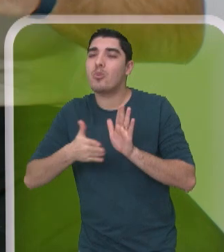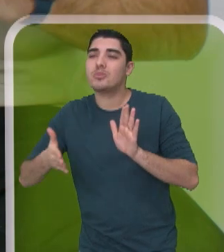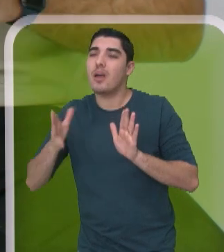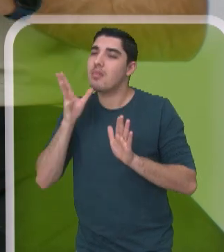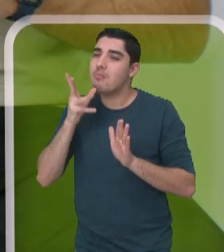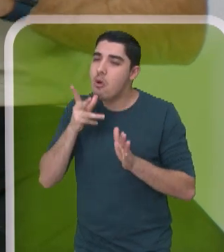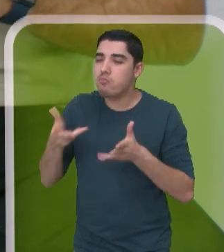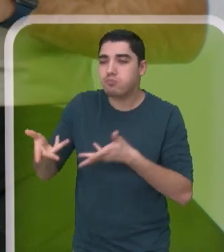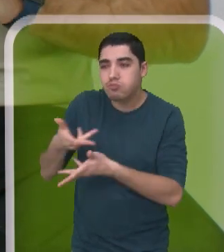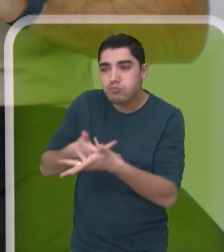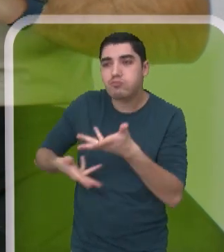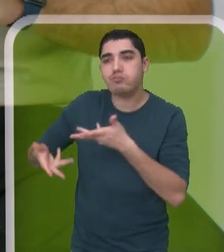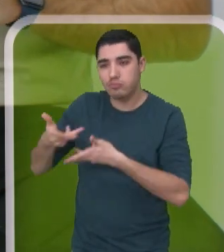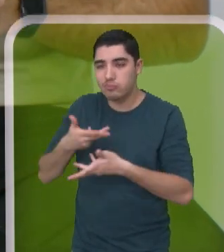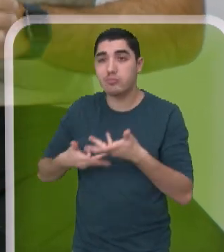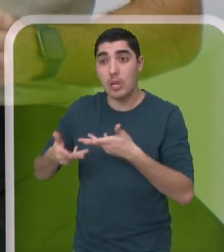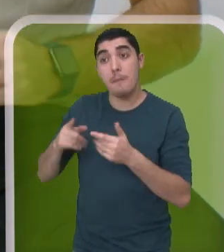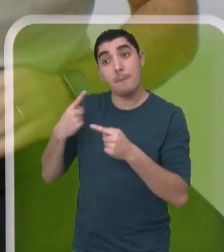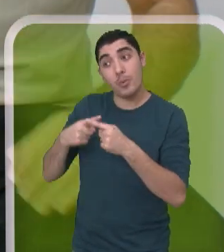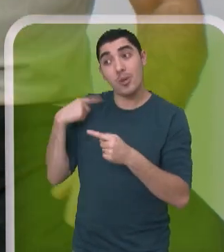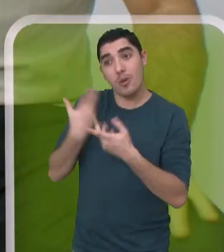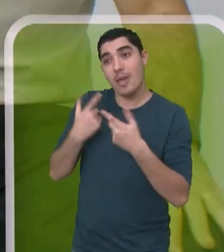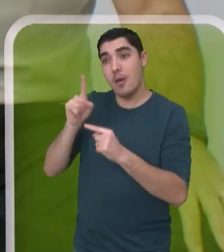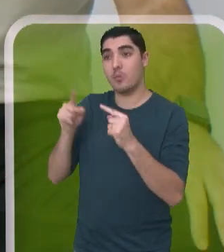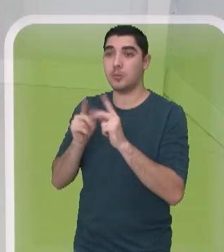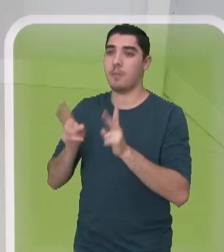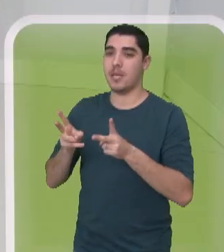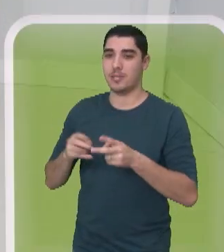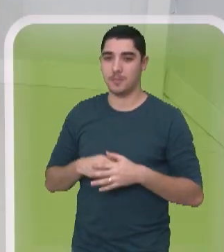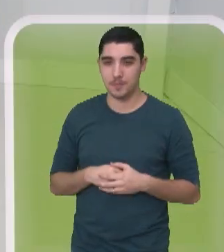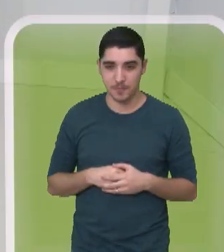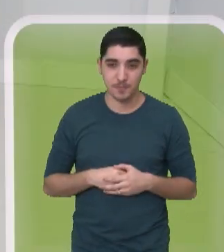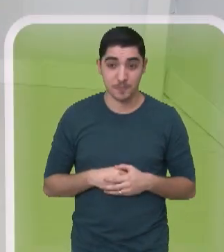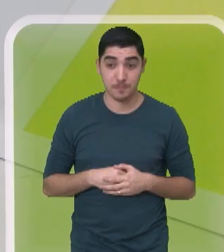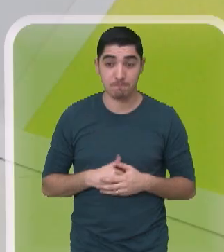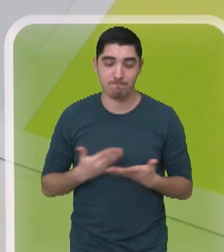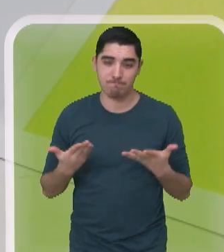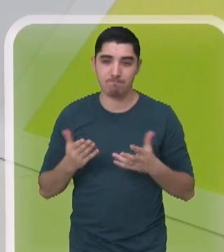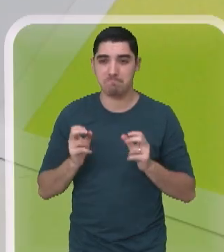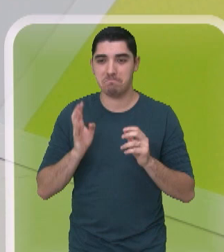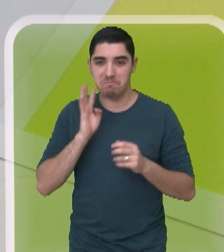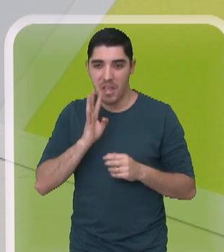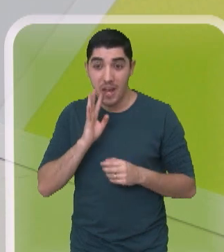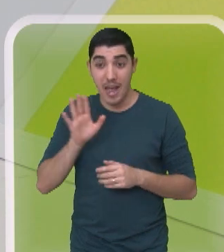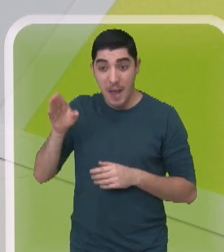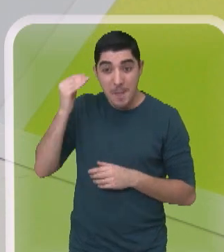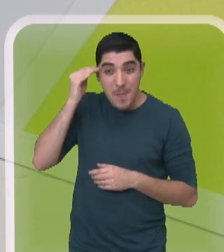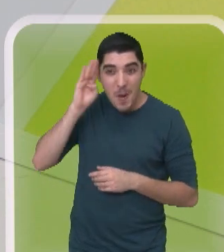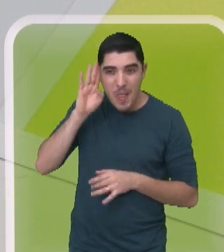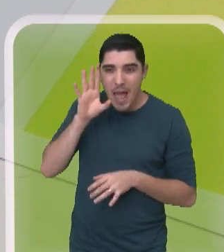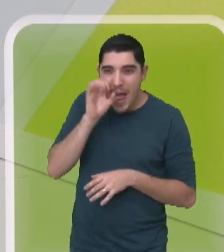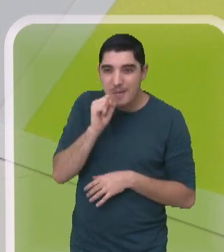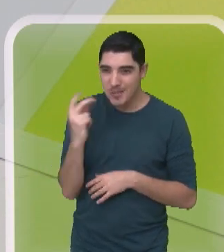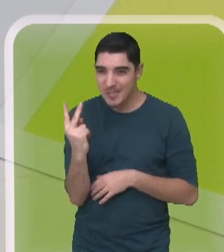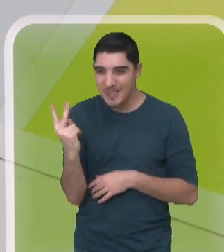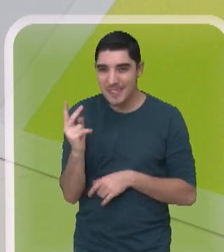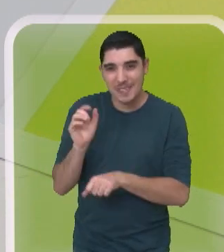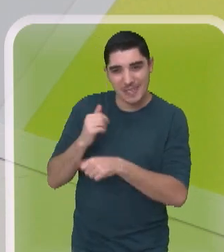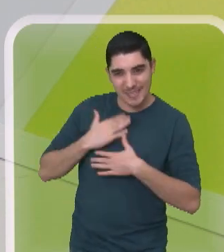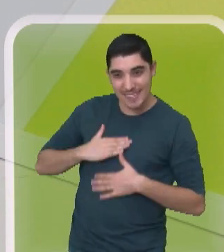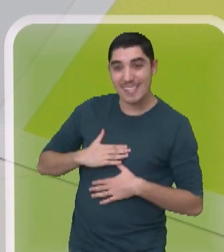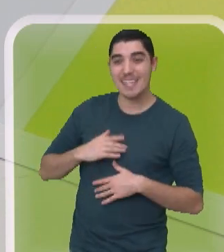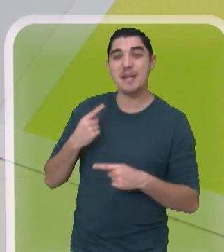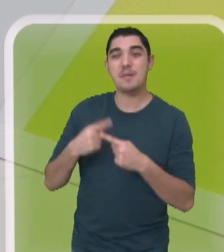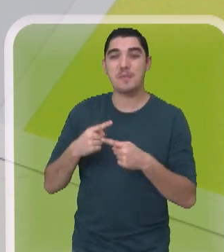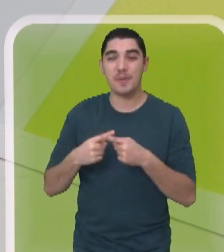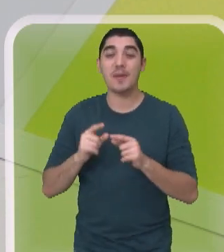esteja aí voltado para o mesmo objetivo. Muito bem, vamos fazer o seguinte, Brunão, aguenta um instante, os dois Brunos, por gentileza, aguenta um